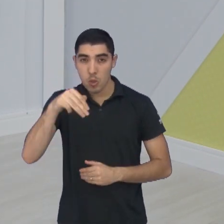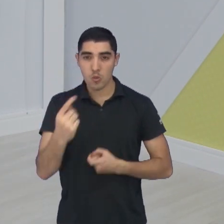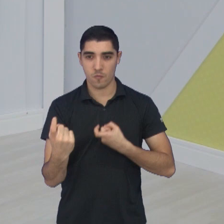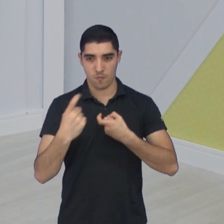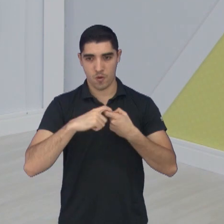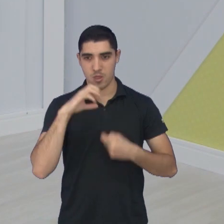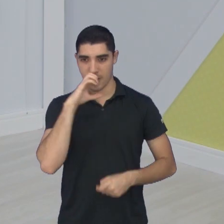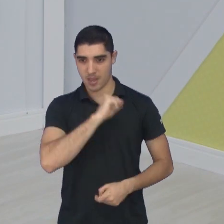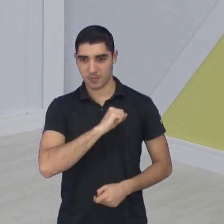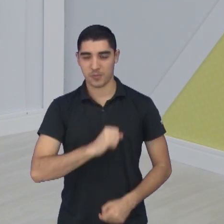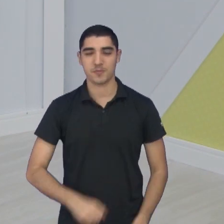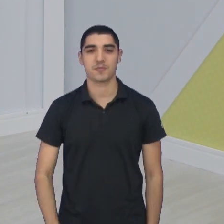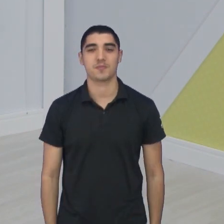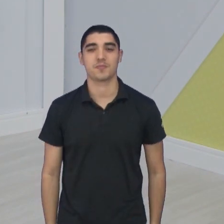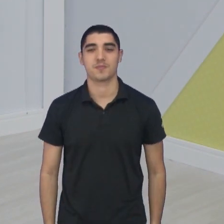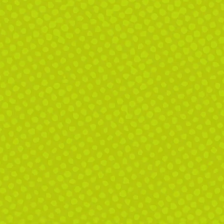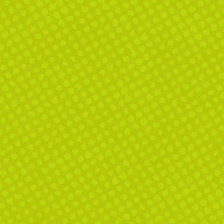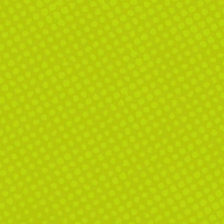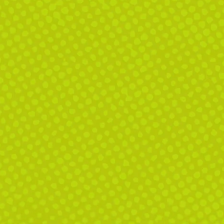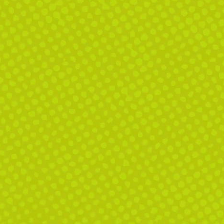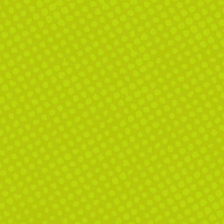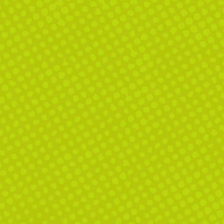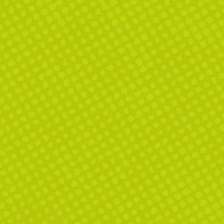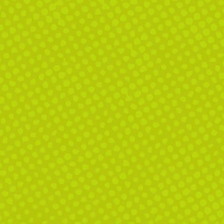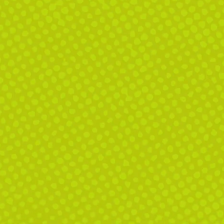a gente está de volta, não sai daí, já voltamos.